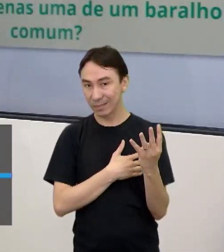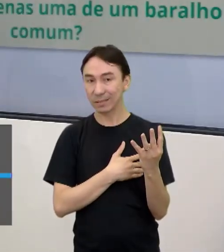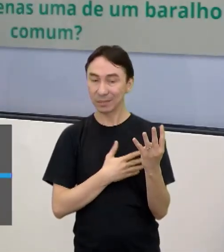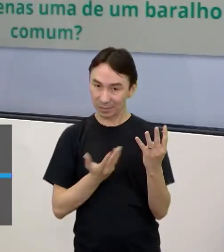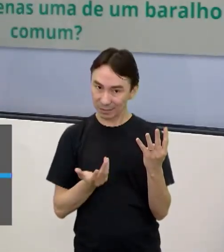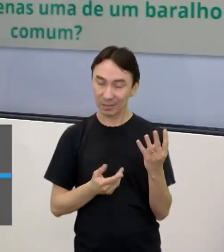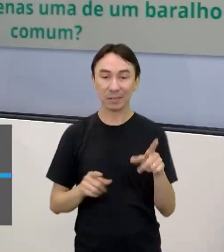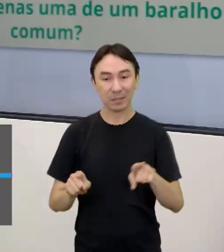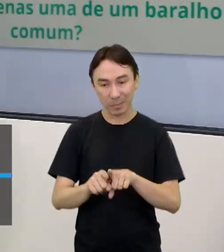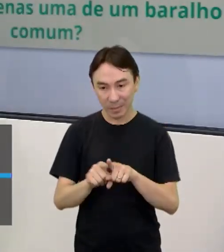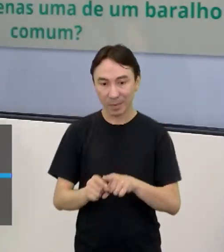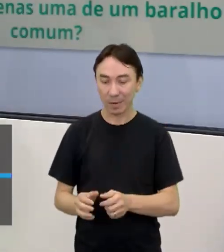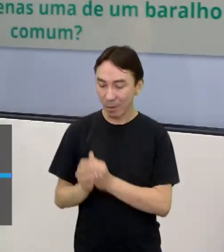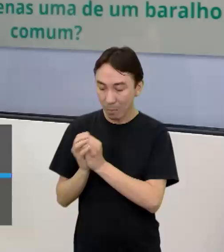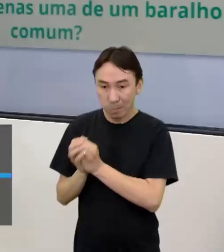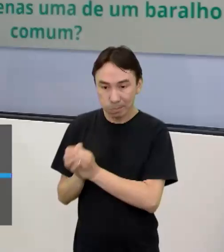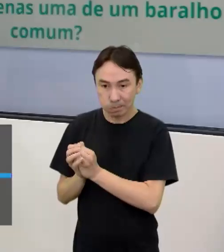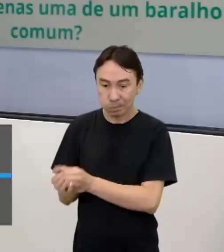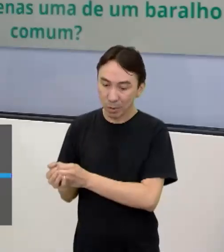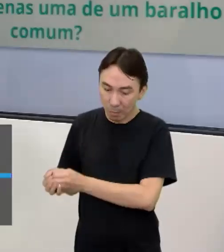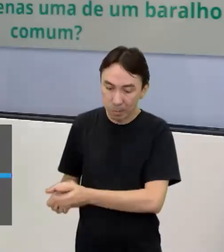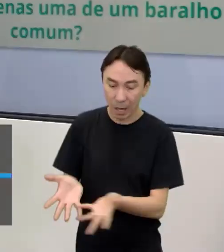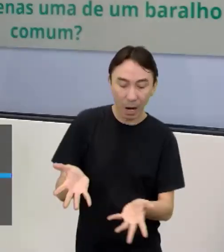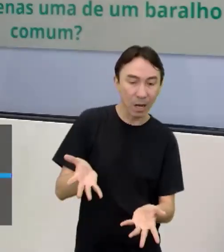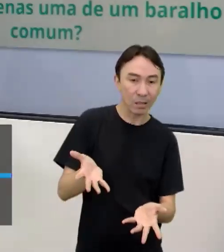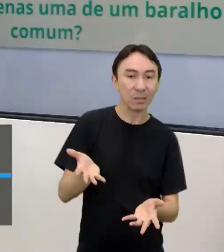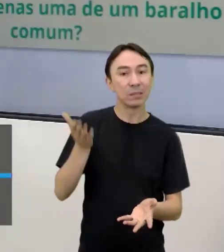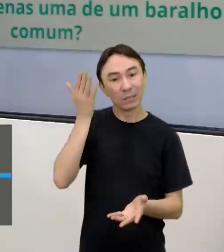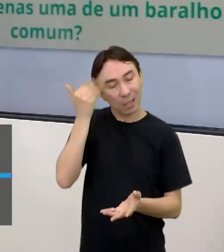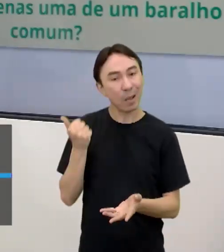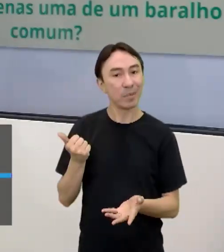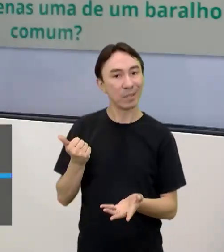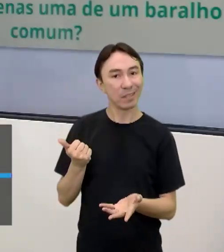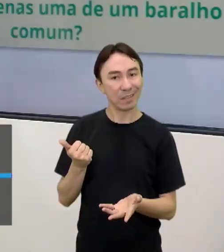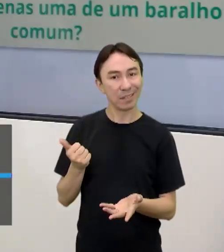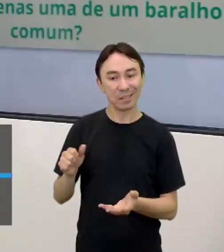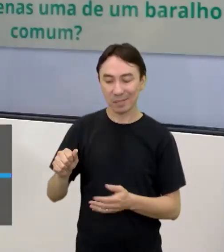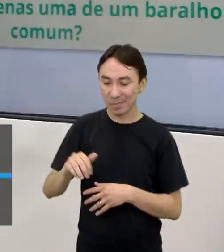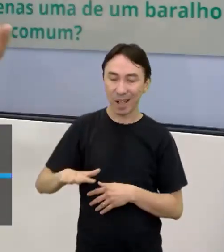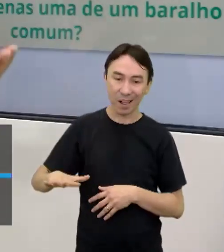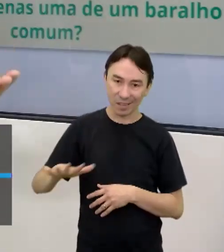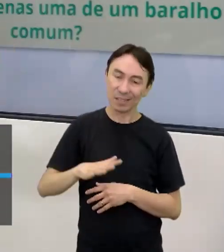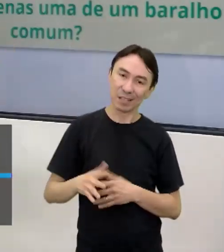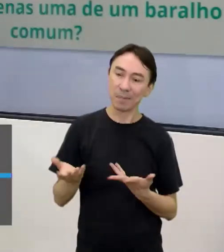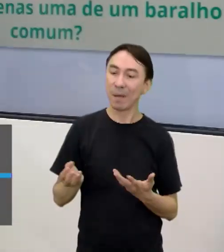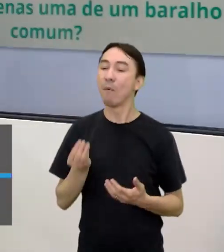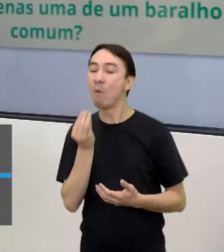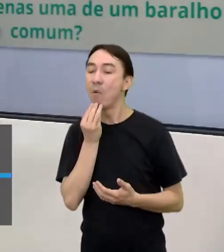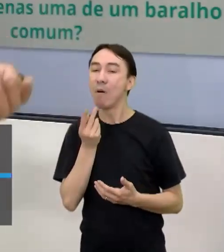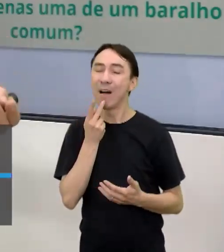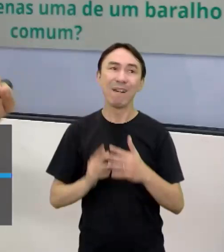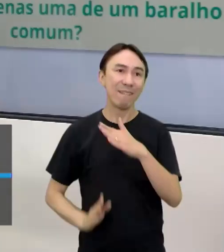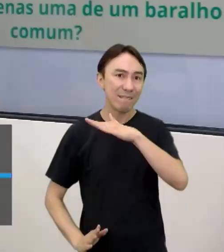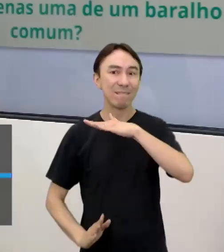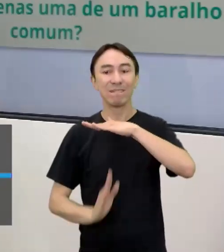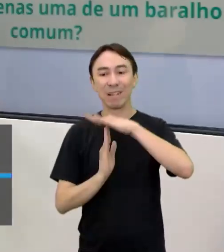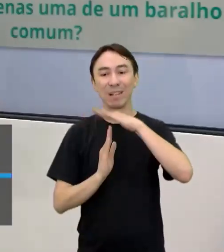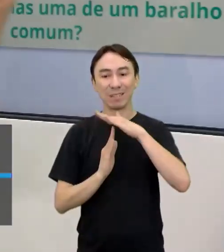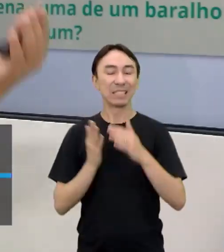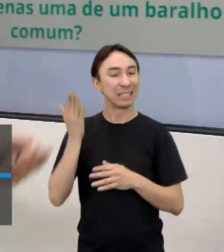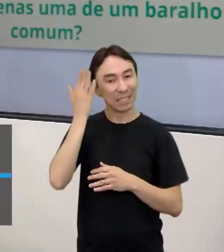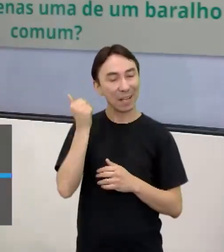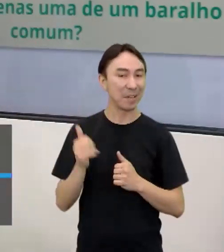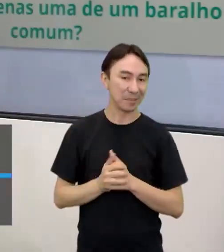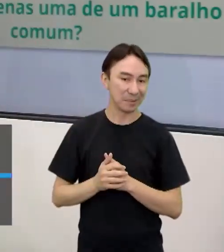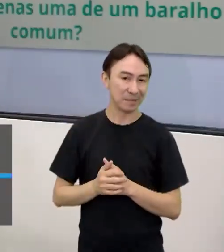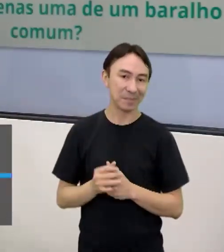o dado também. A gente sabe quais são as possibilidades, porque elas são limitadas, né? Já um raio, por exemplo, não tem como a gente saber. A gente não sabe nem